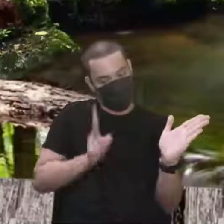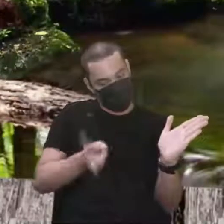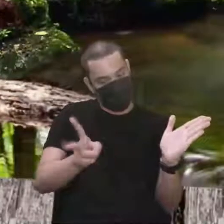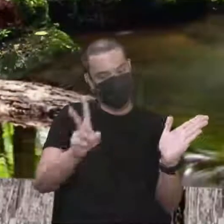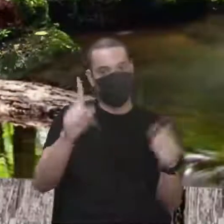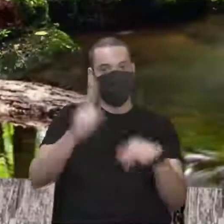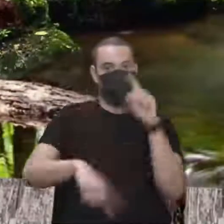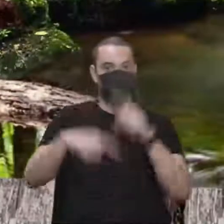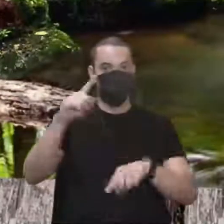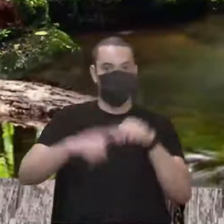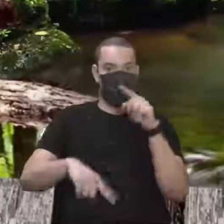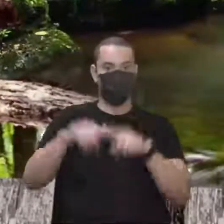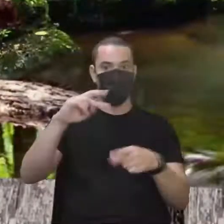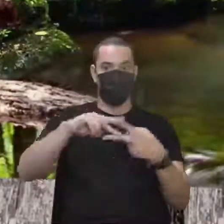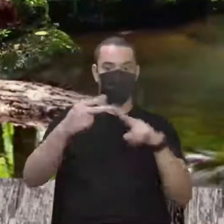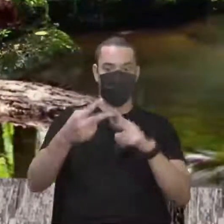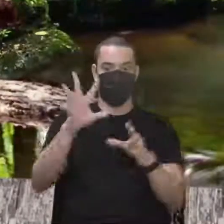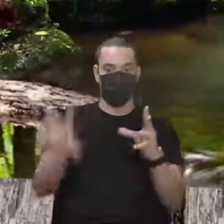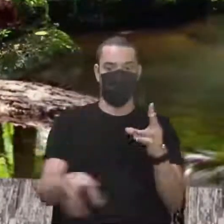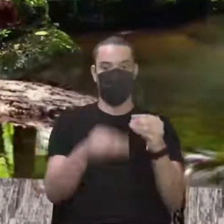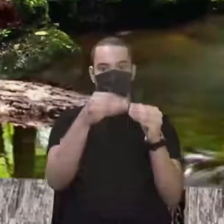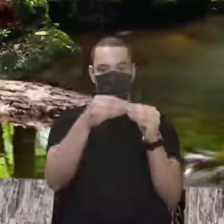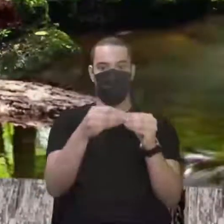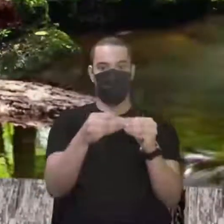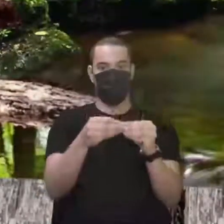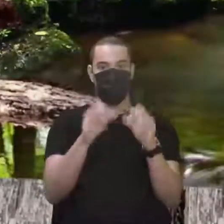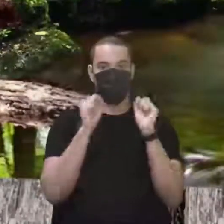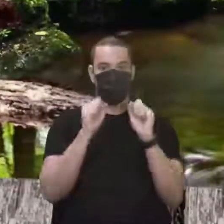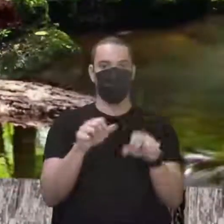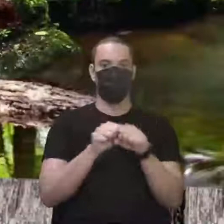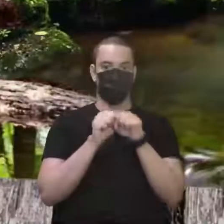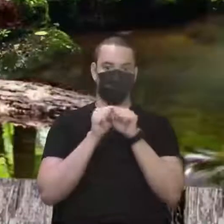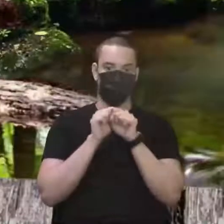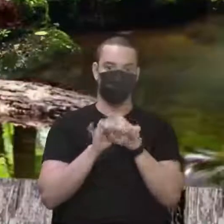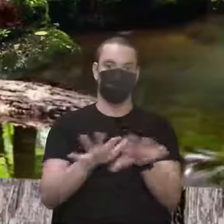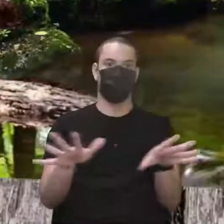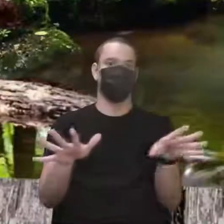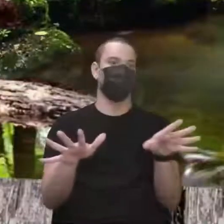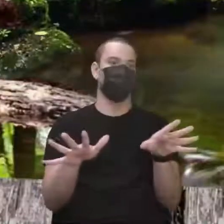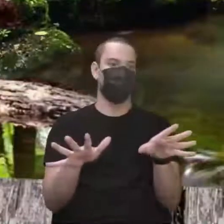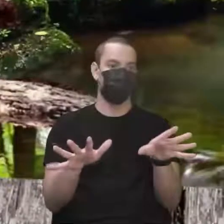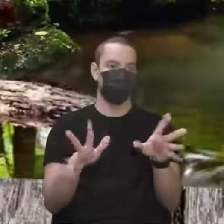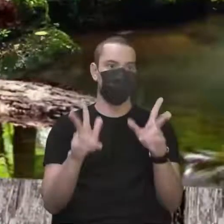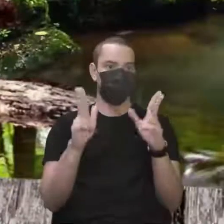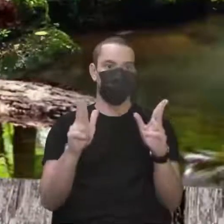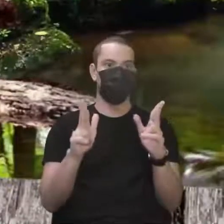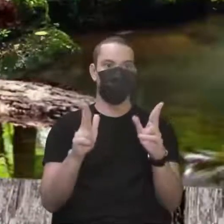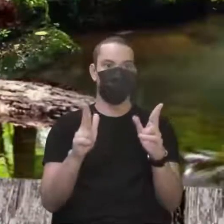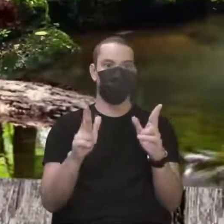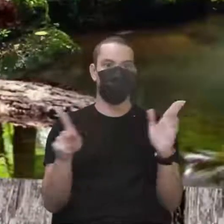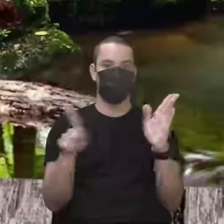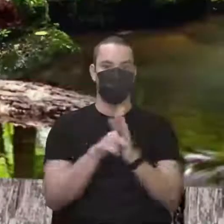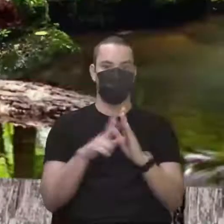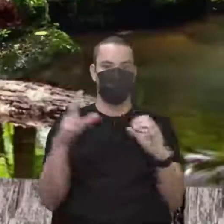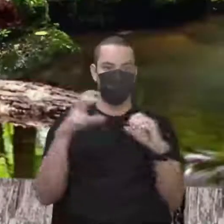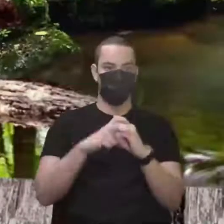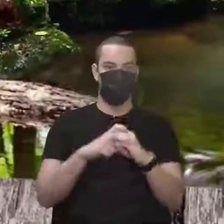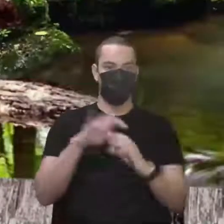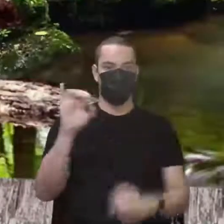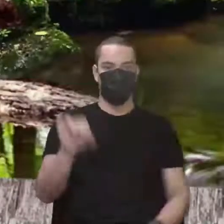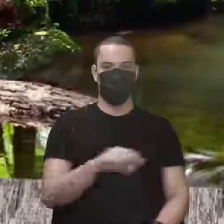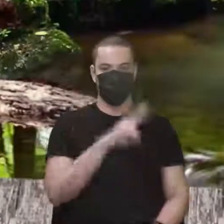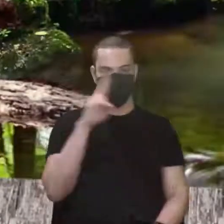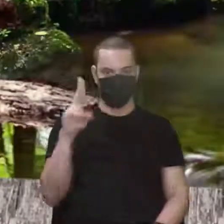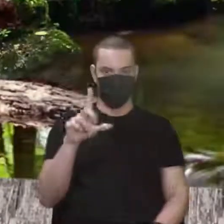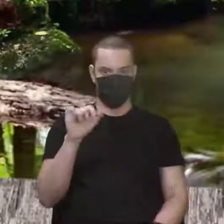genético, que ela vai ficar com o DNA alterado, e vai transmitir as informações dos genes do vírus. Ou no